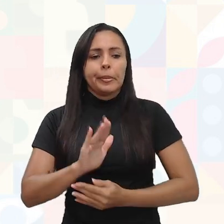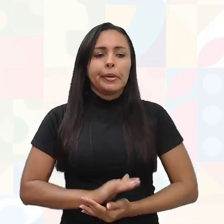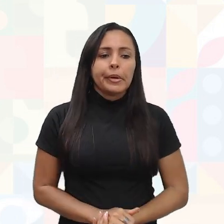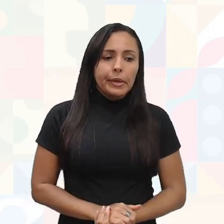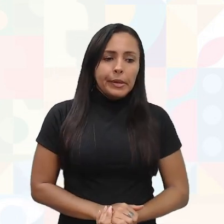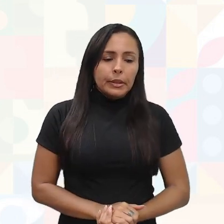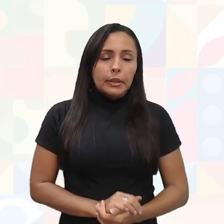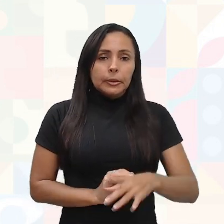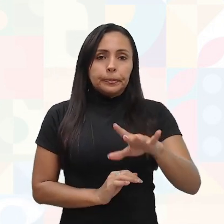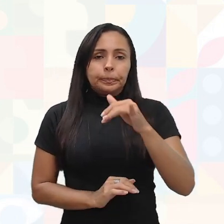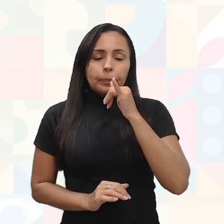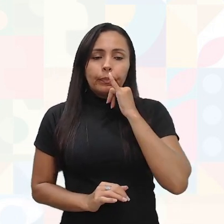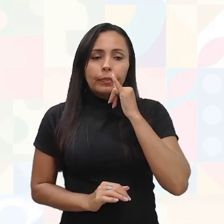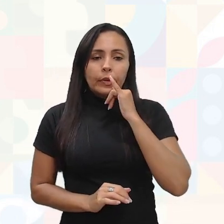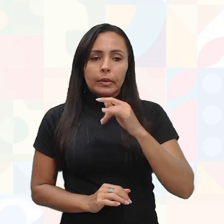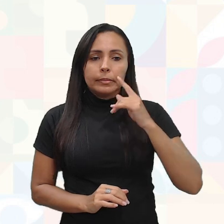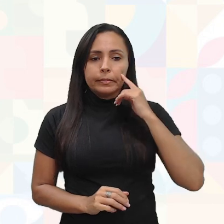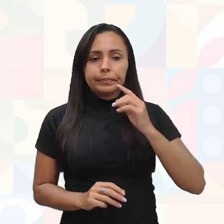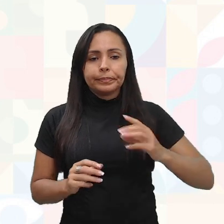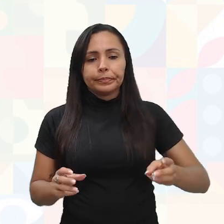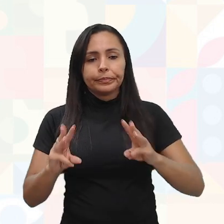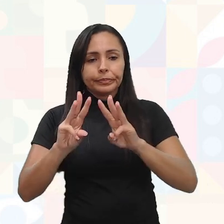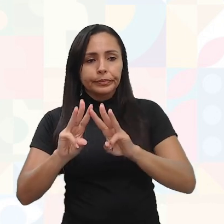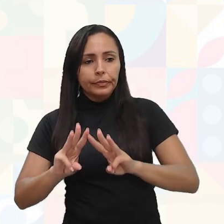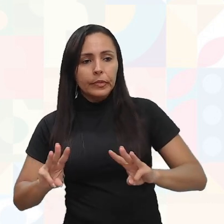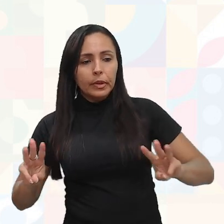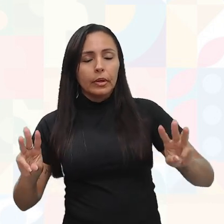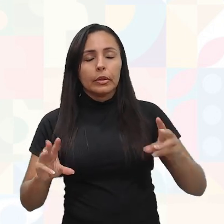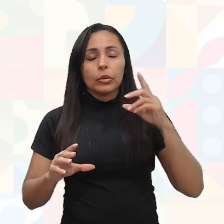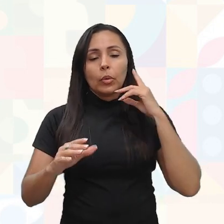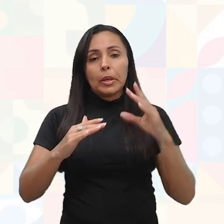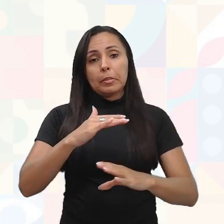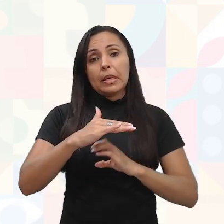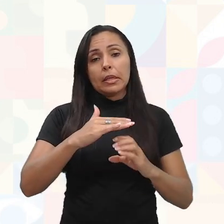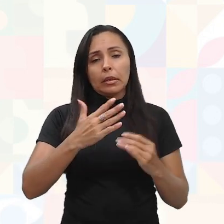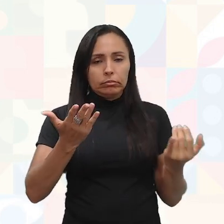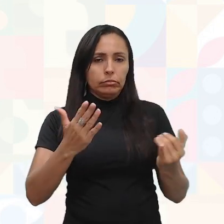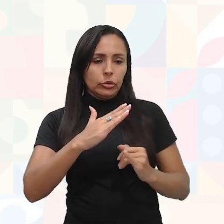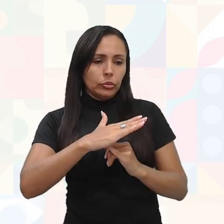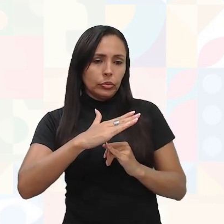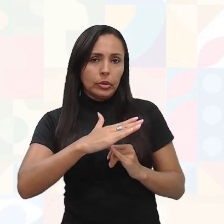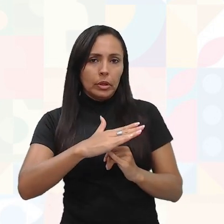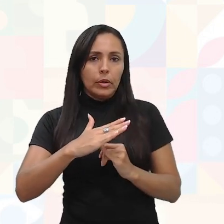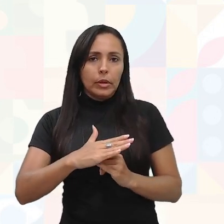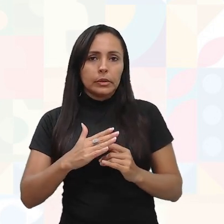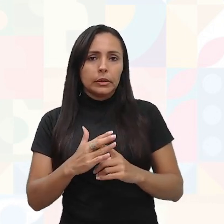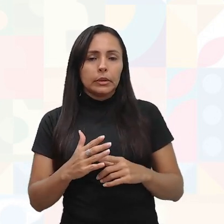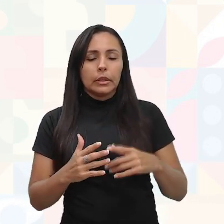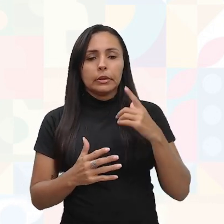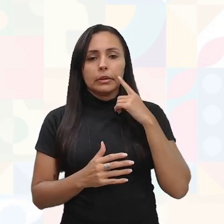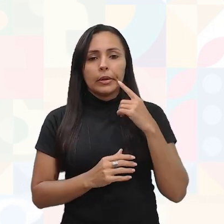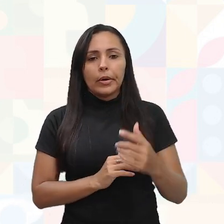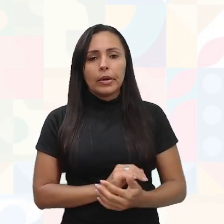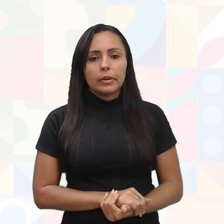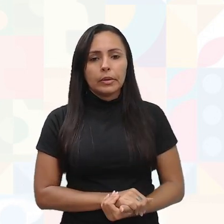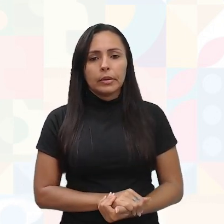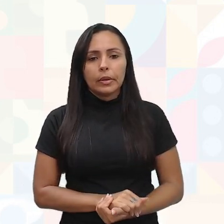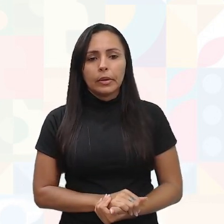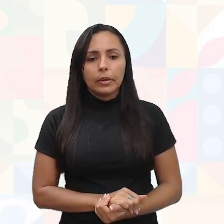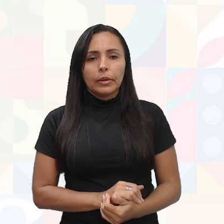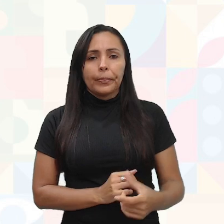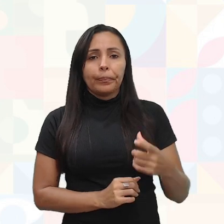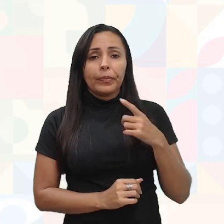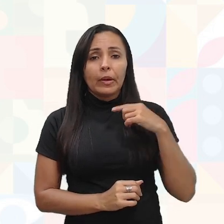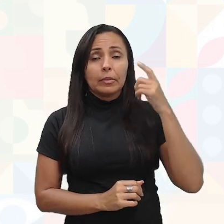Vou dar um exemplo. Se você tem um site de uma empresa, um site institucional, né, que vai trazer informações da empresa, você vai ter uma imagem lá